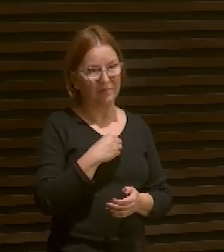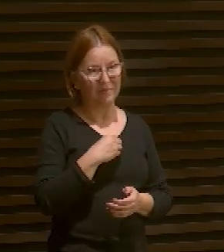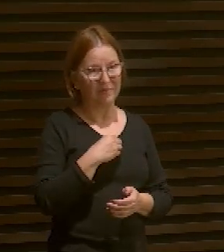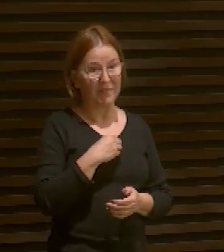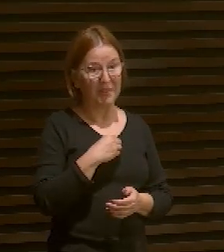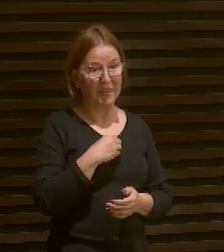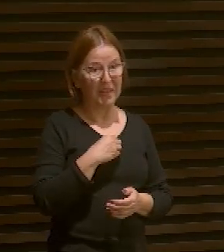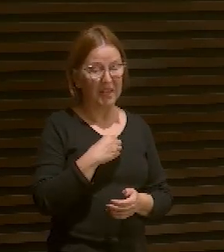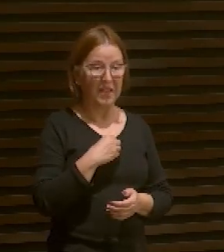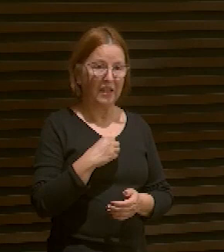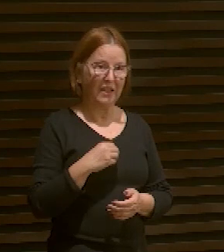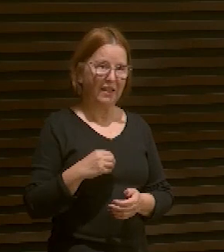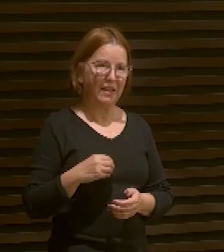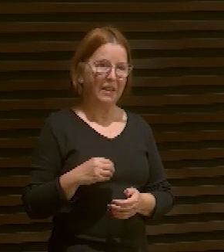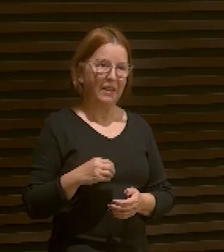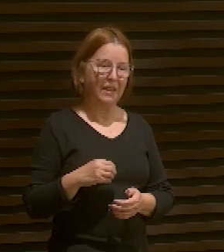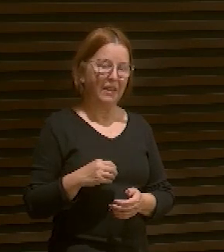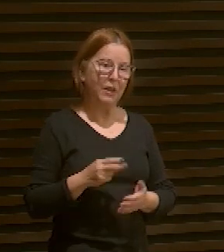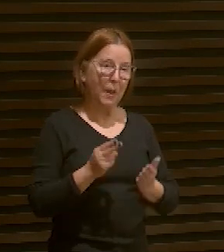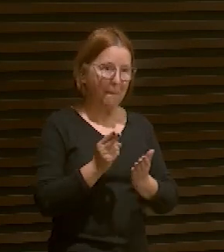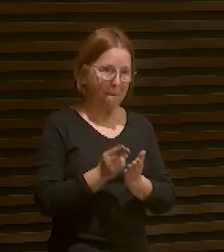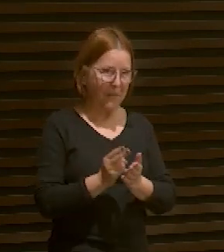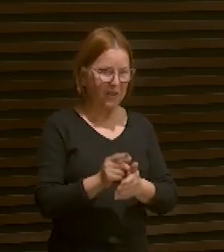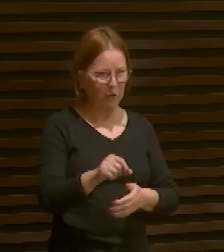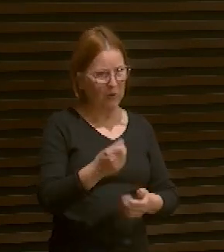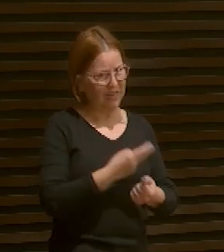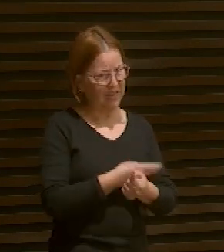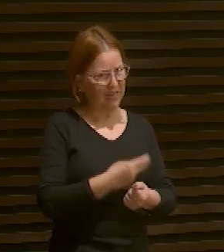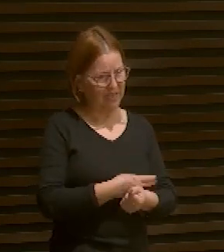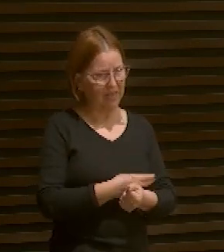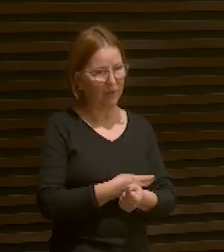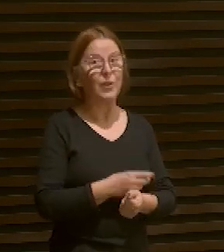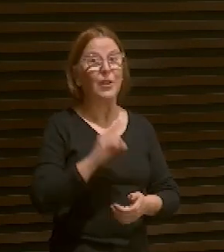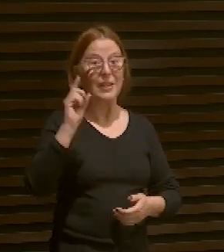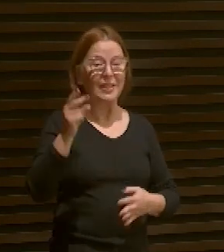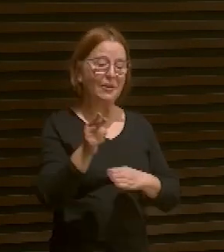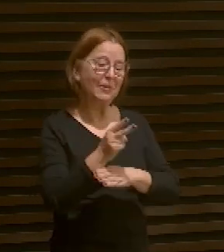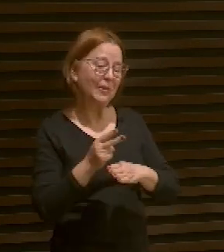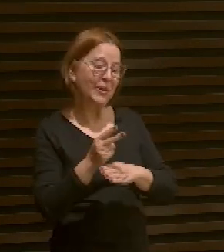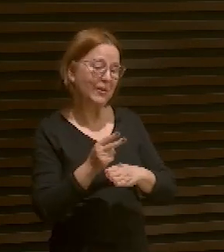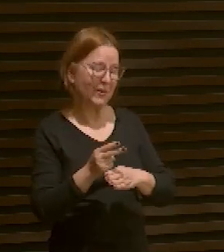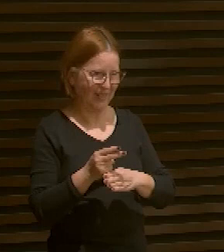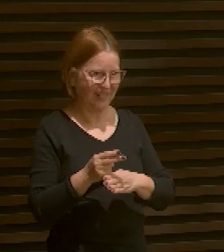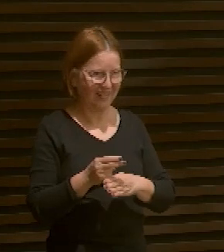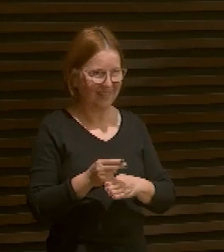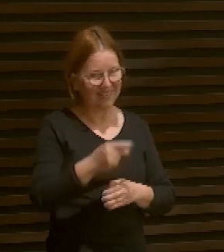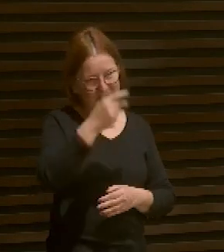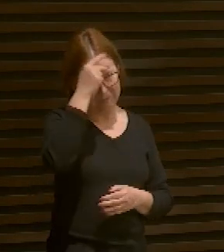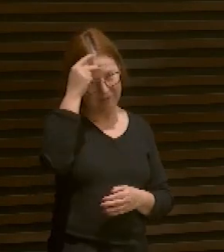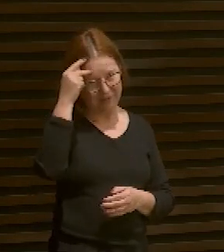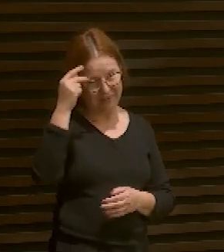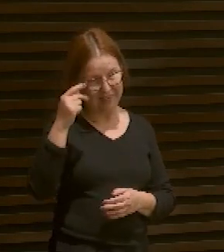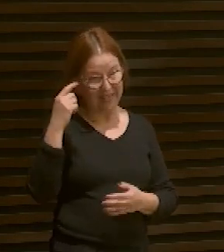pelo seu ego e não por Deus, Deus ainda está buscando esse homem. Aliás, a história toda da Bíblia é uma